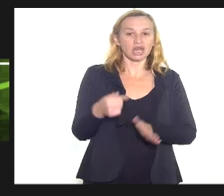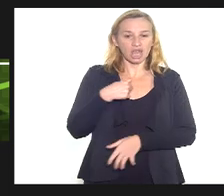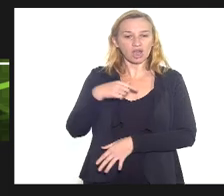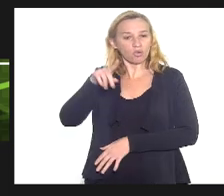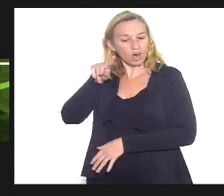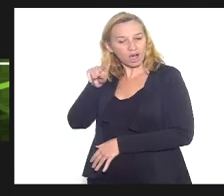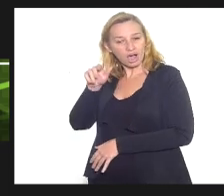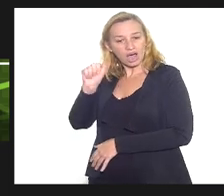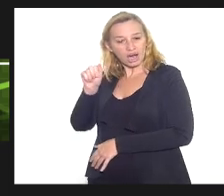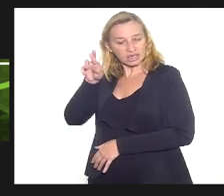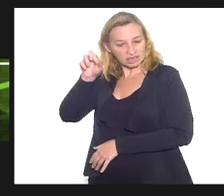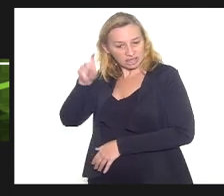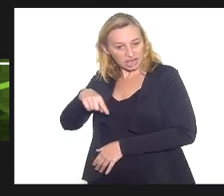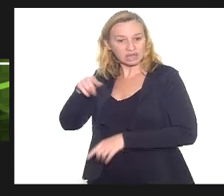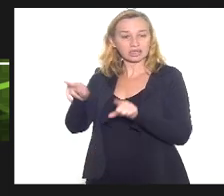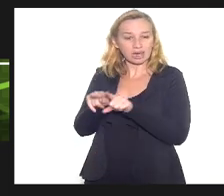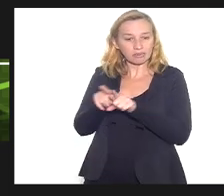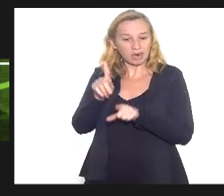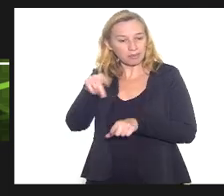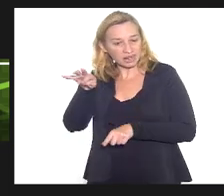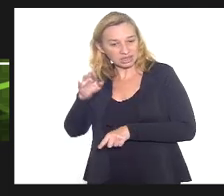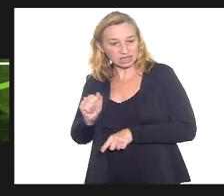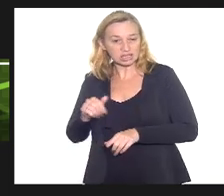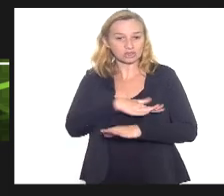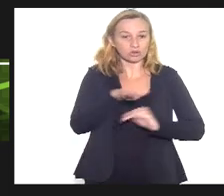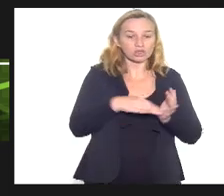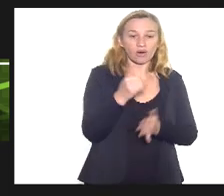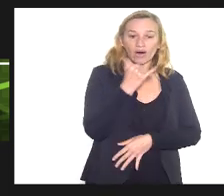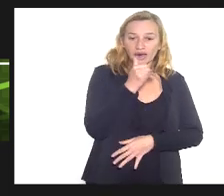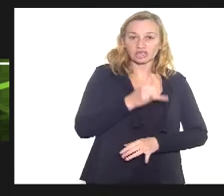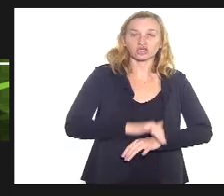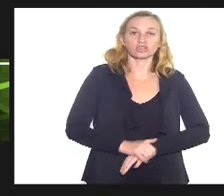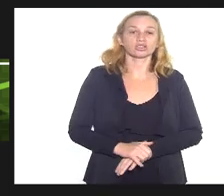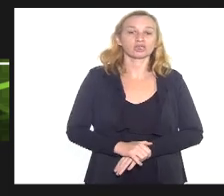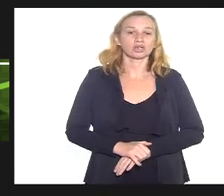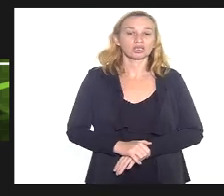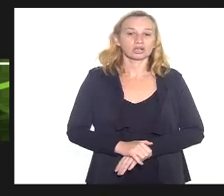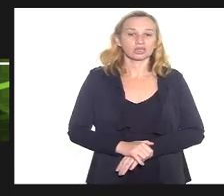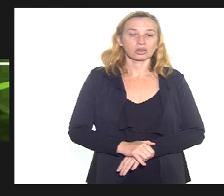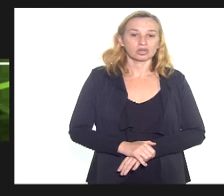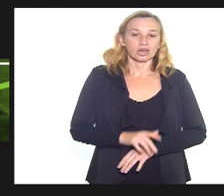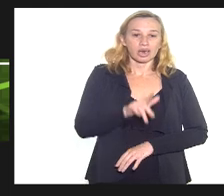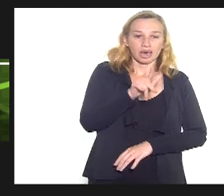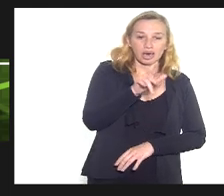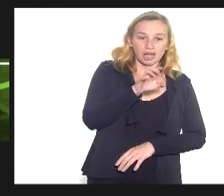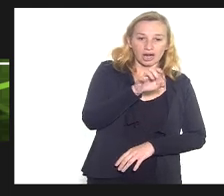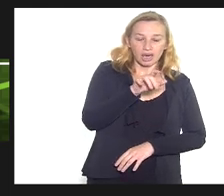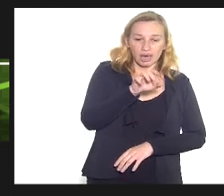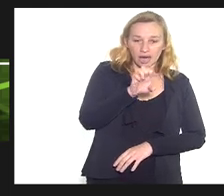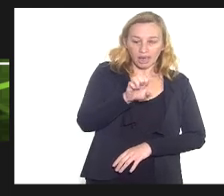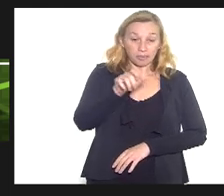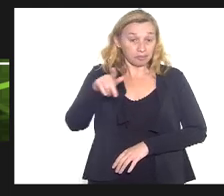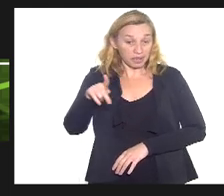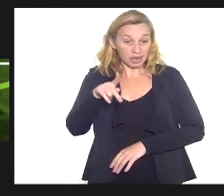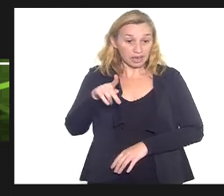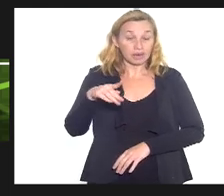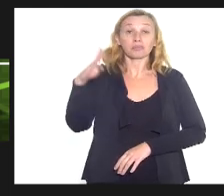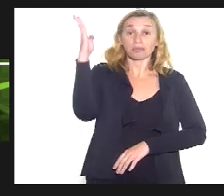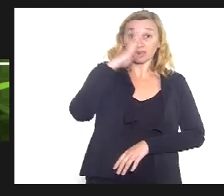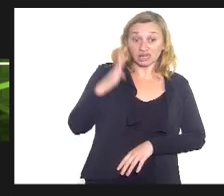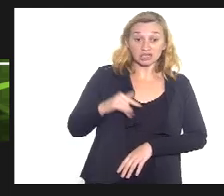e Patrícia, nós temos a Total Energy EP Brasil, sediada aqui no Rio de